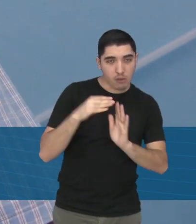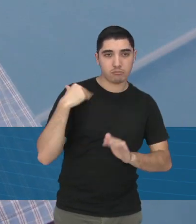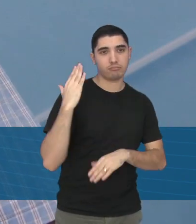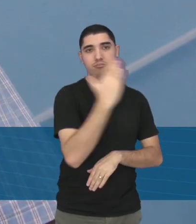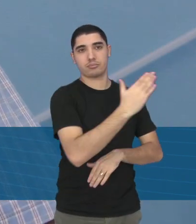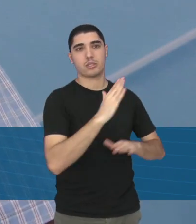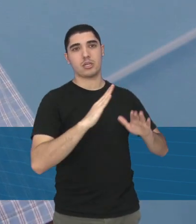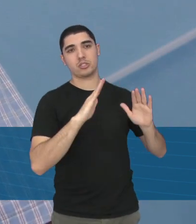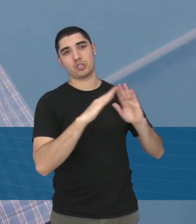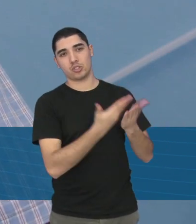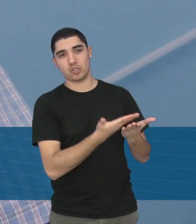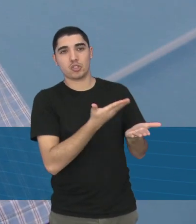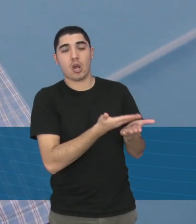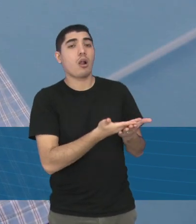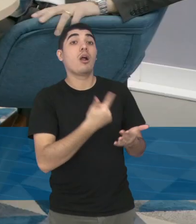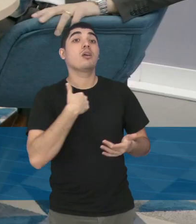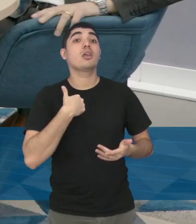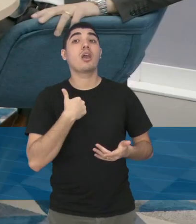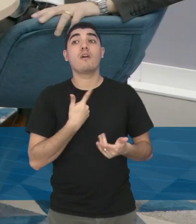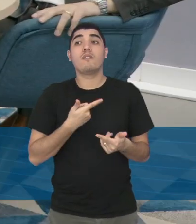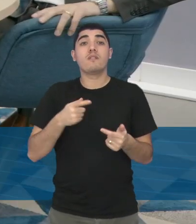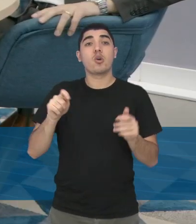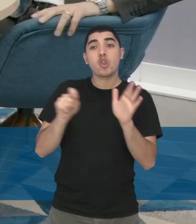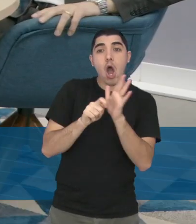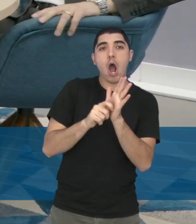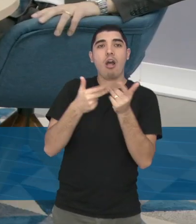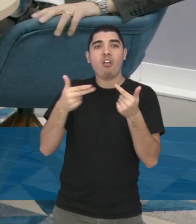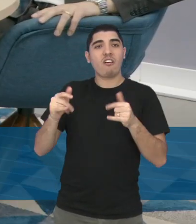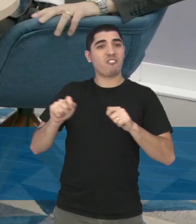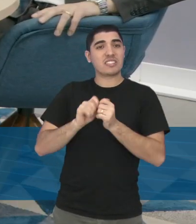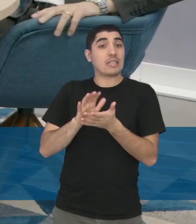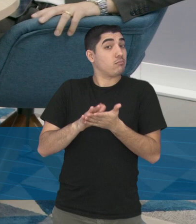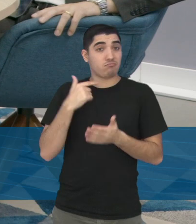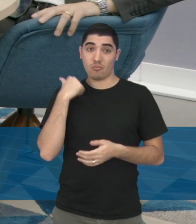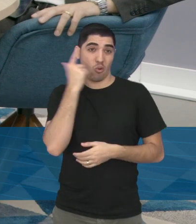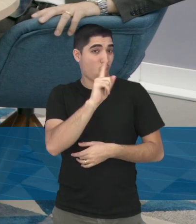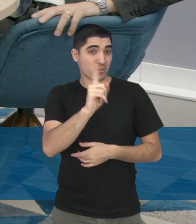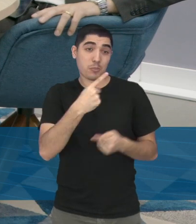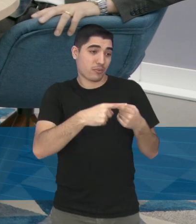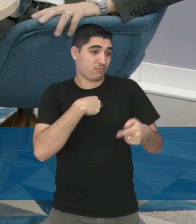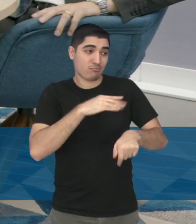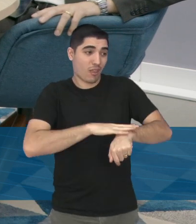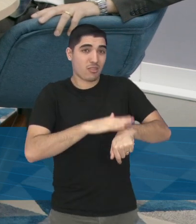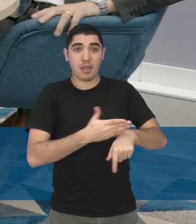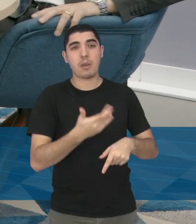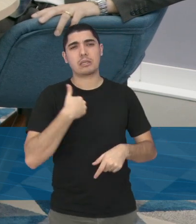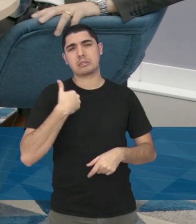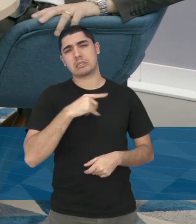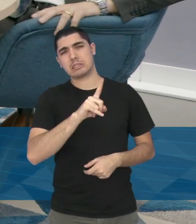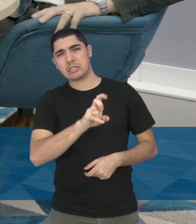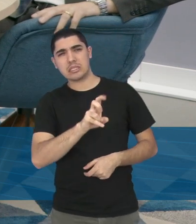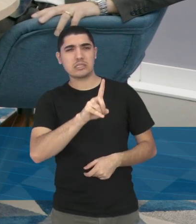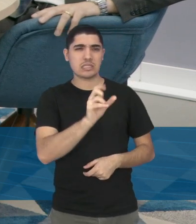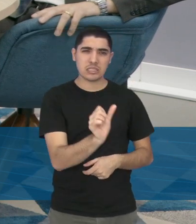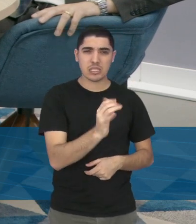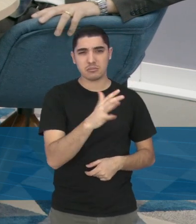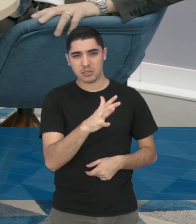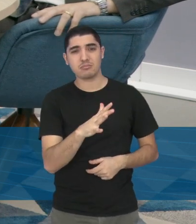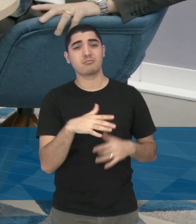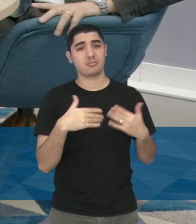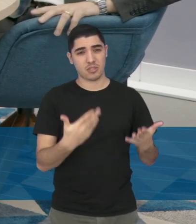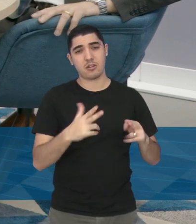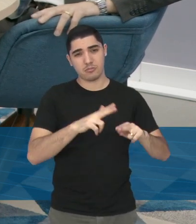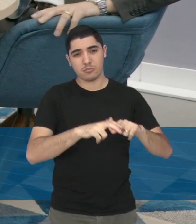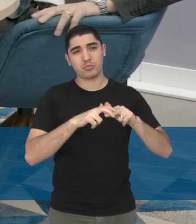alguma coisa de errado, né? E isso com 16 anos, 15 anos, 16 anos, fazia isso. E eu acho que isso precisa voltar